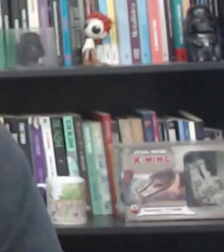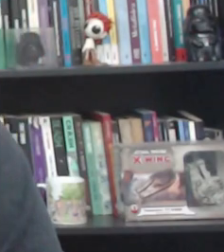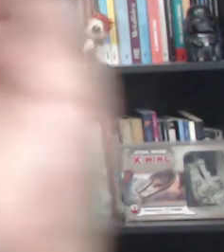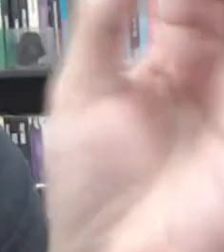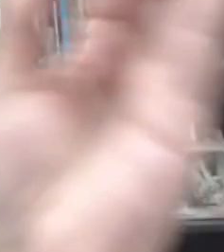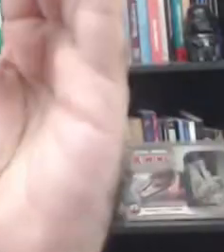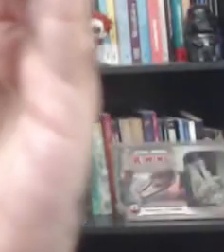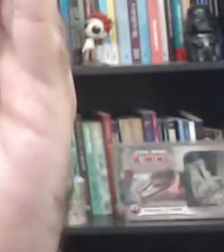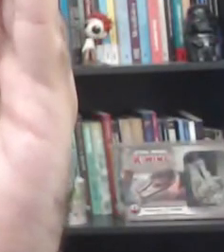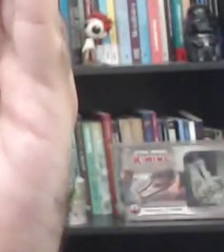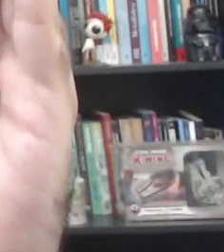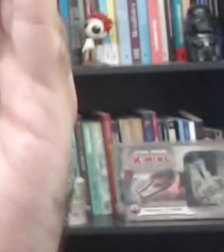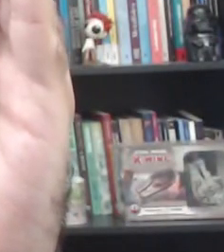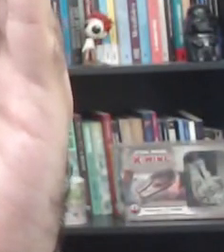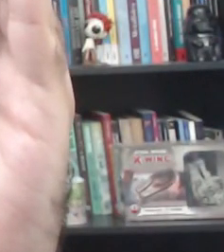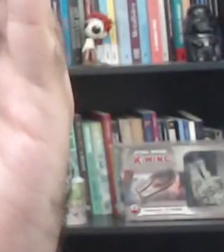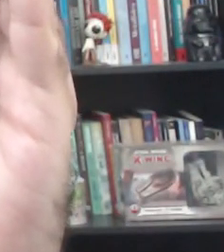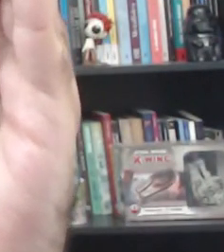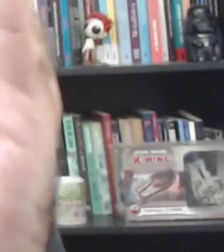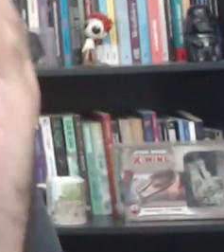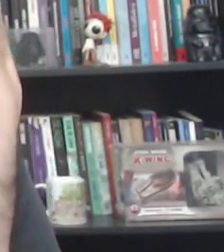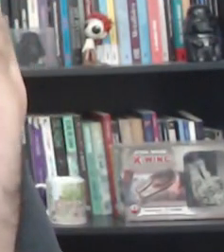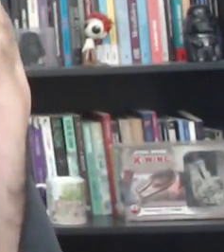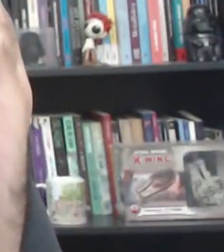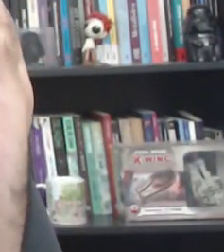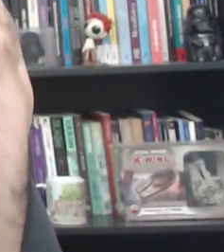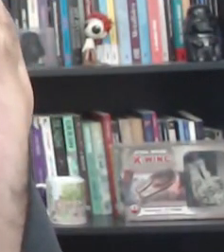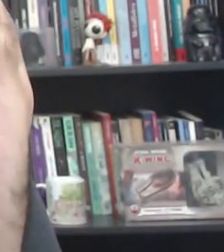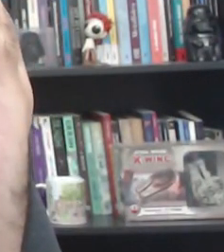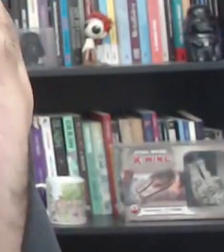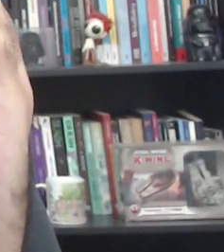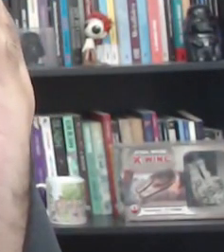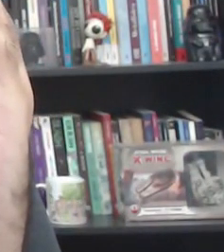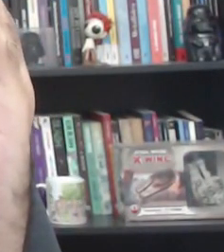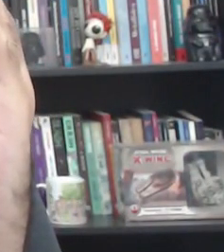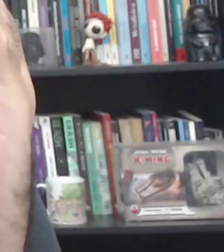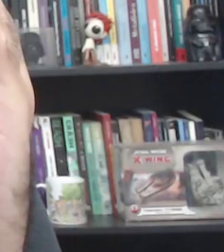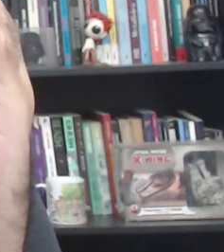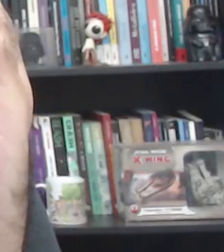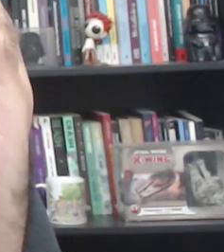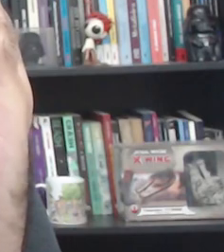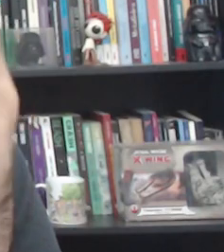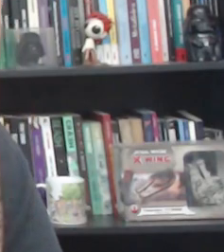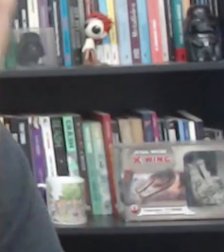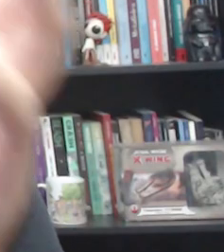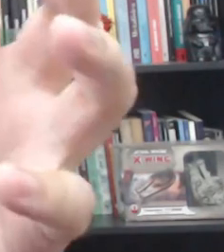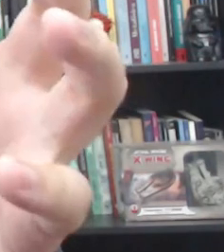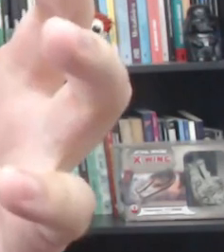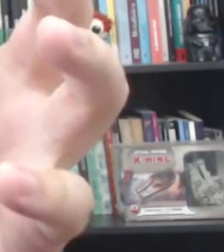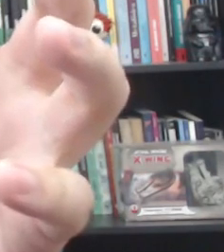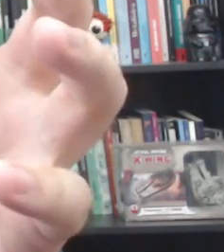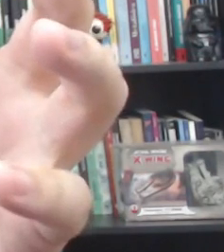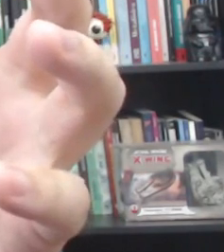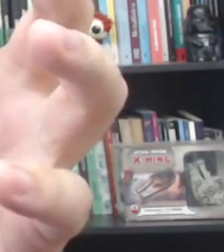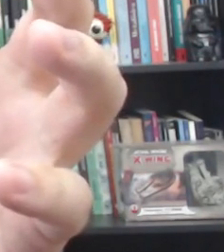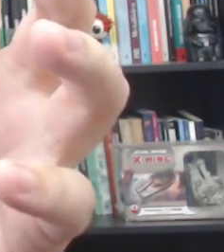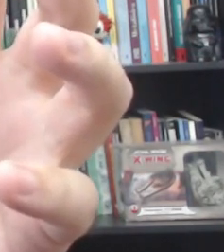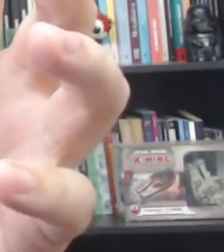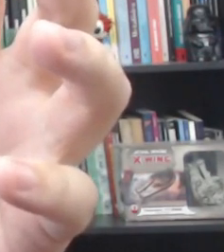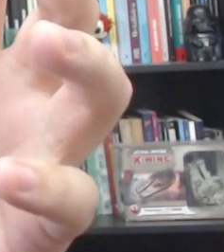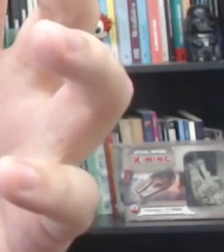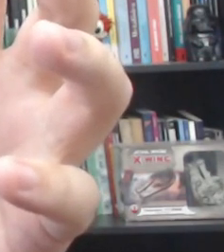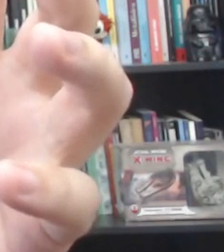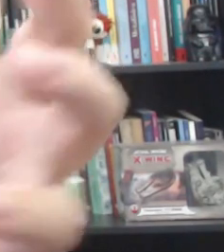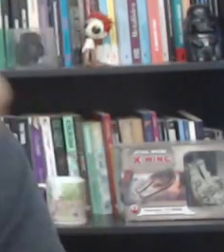sobre as origens da cena Brasileira de games e a gente também deu um breve histórico da cena Brasileira de games baseado nos dados